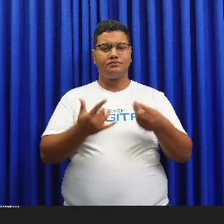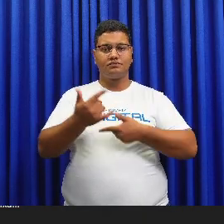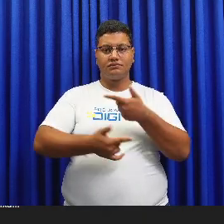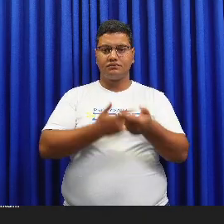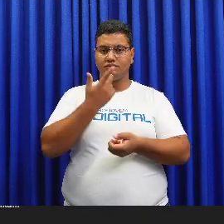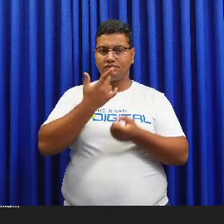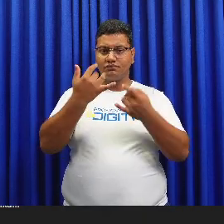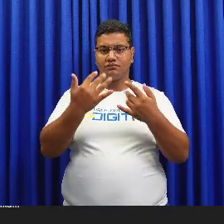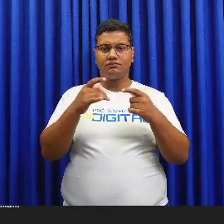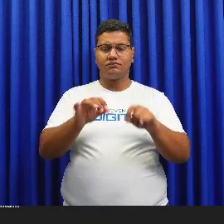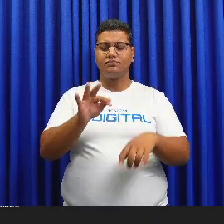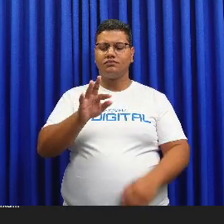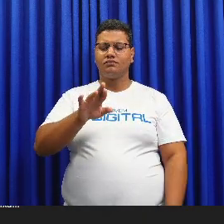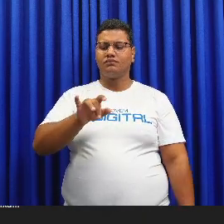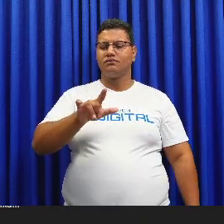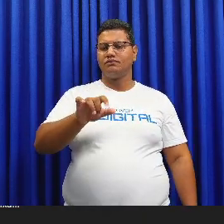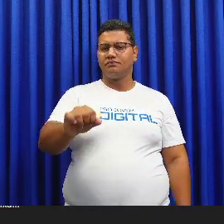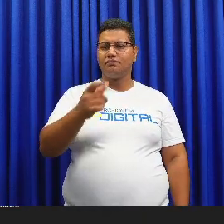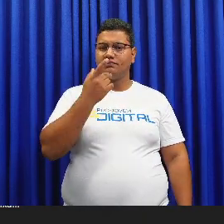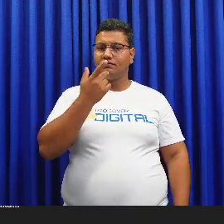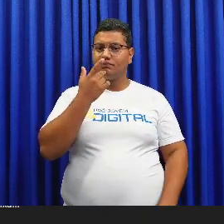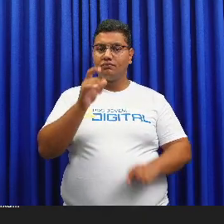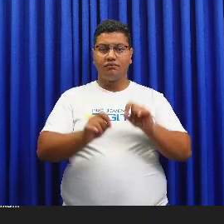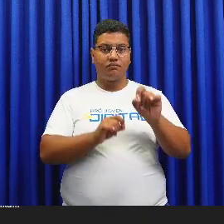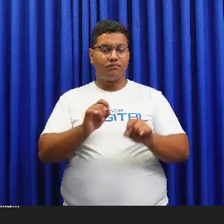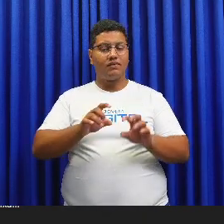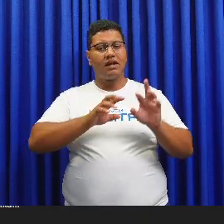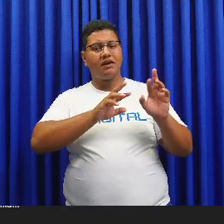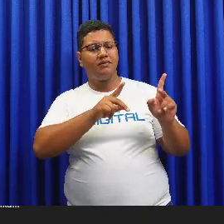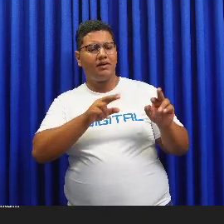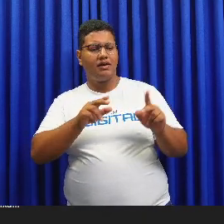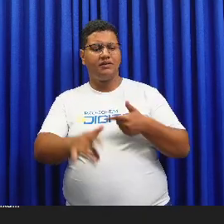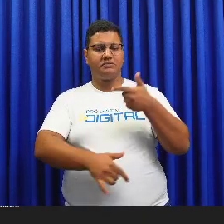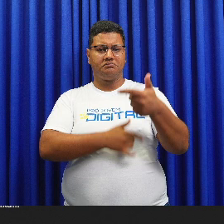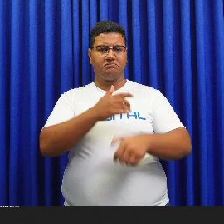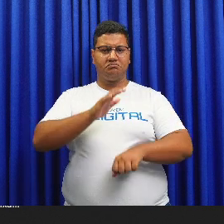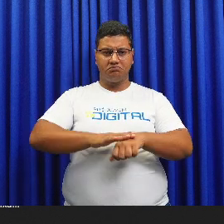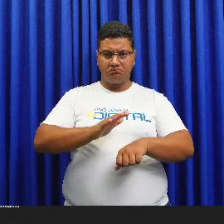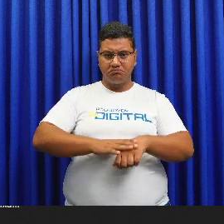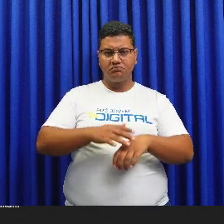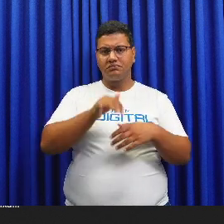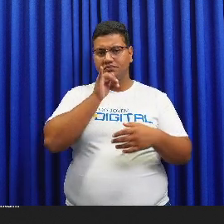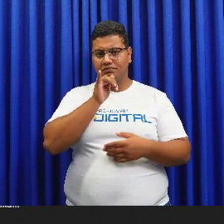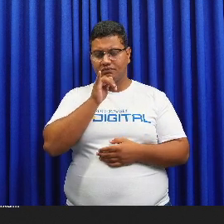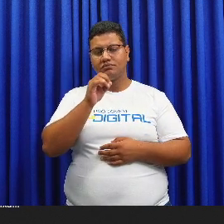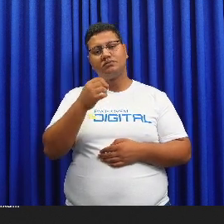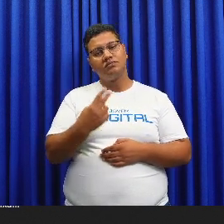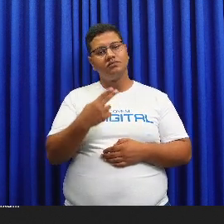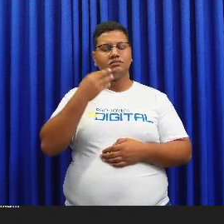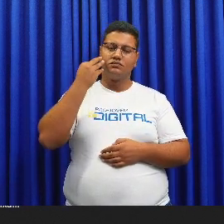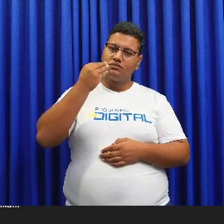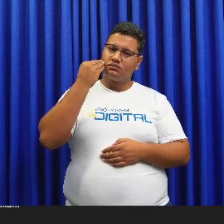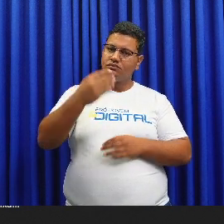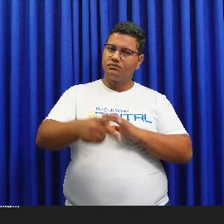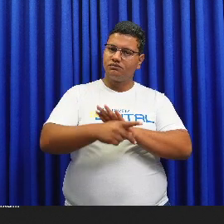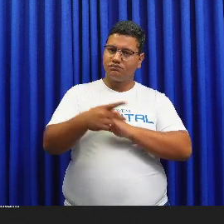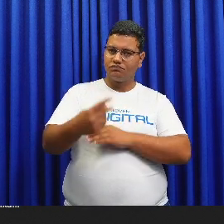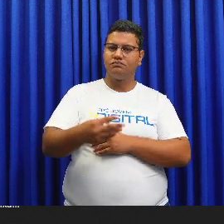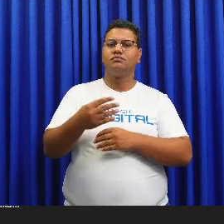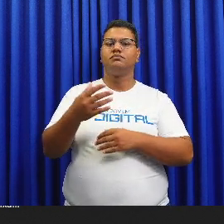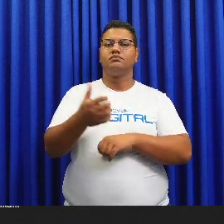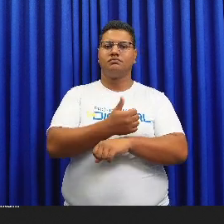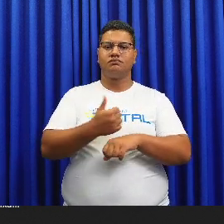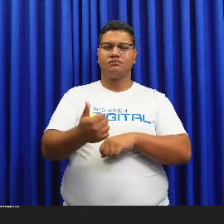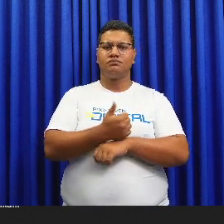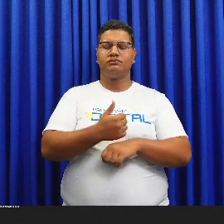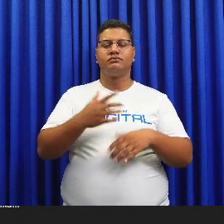está falando sobre freelas, você pode colocar aqui vários jobs que você já fez. Ou a sua experiência profissional, tá? Aqui